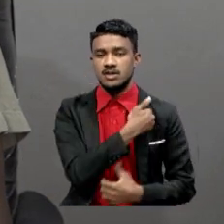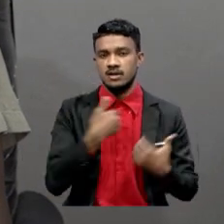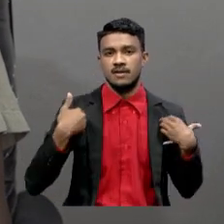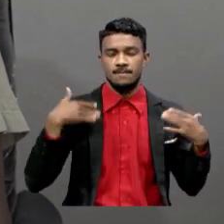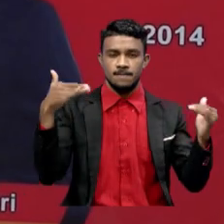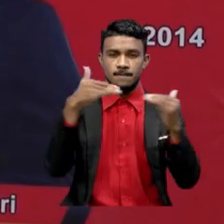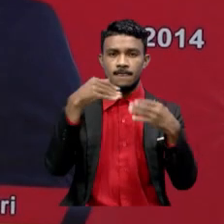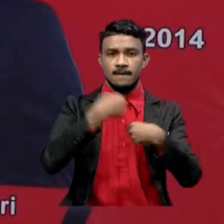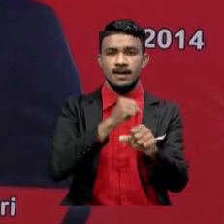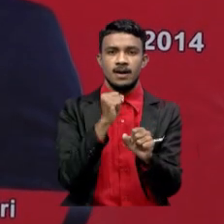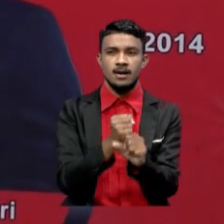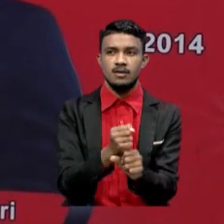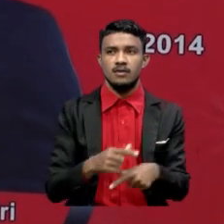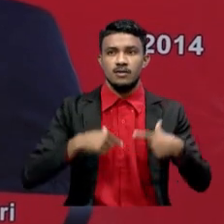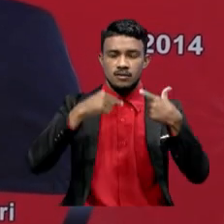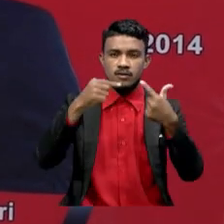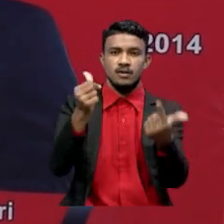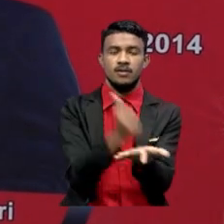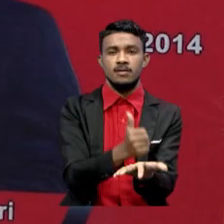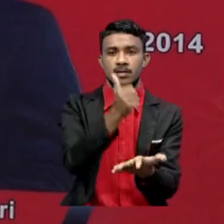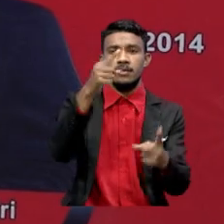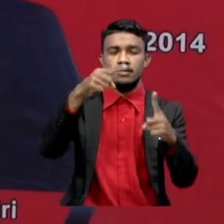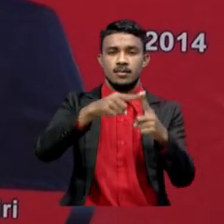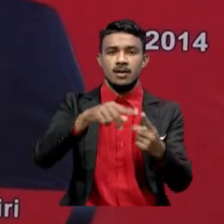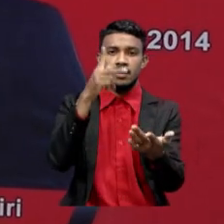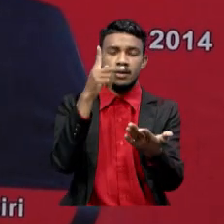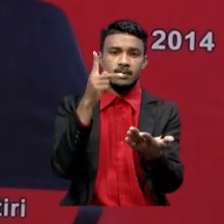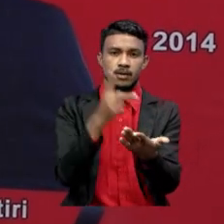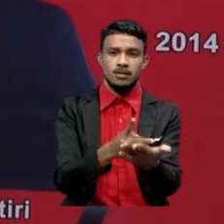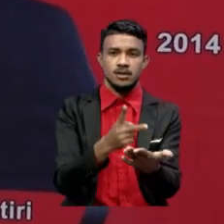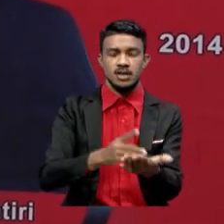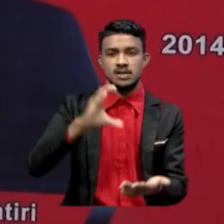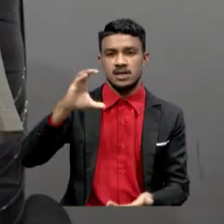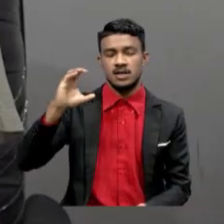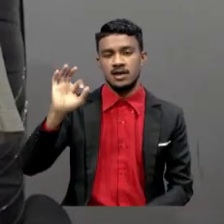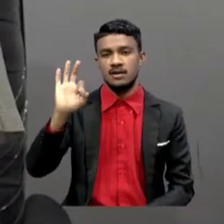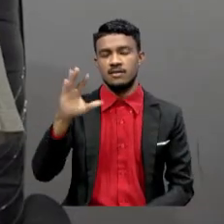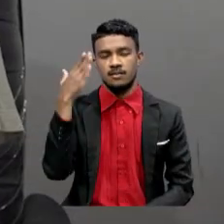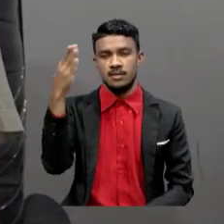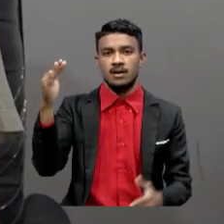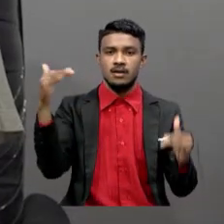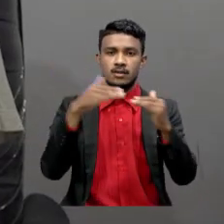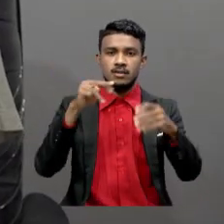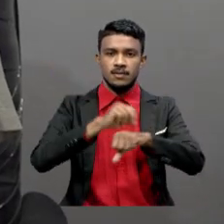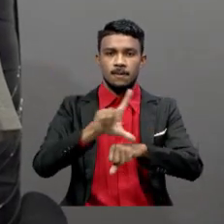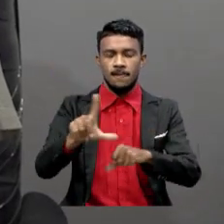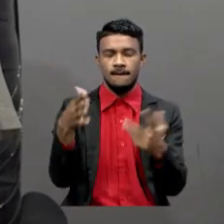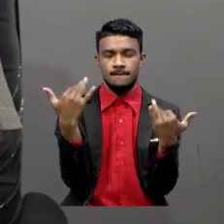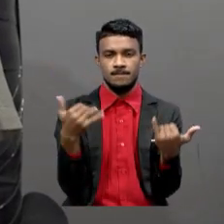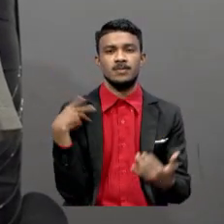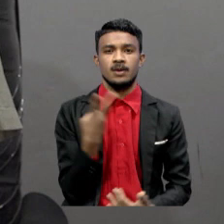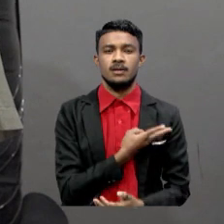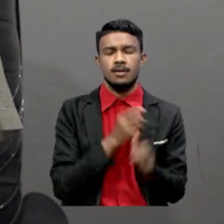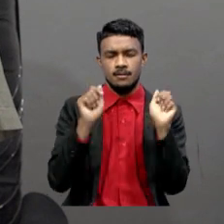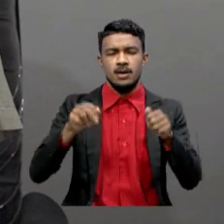ho di halua precisão no aprovação ba proposta CCF Nian ba iha Congresso Nacional. Então agora, e tar